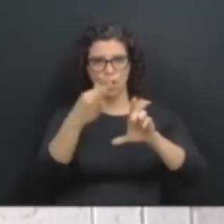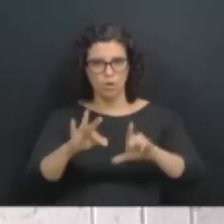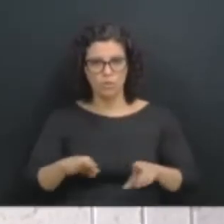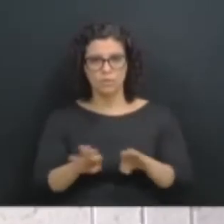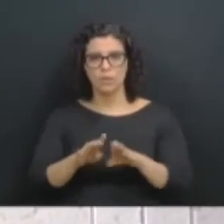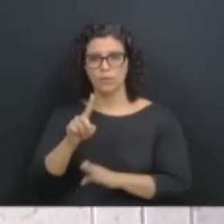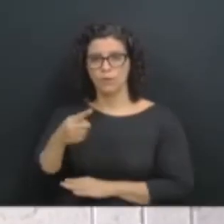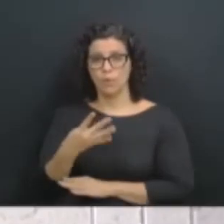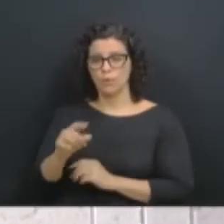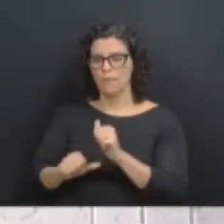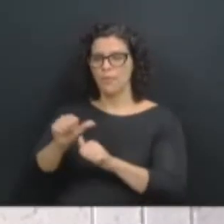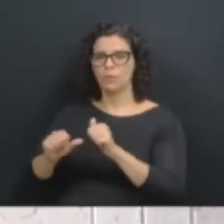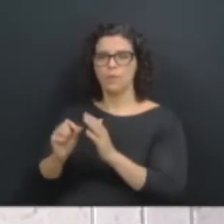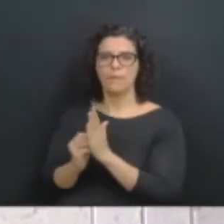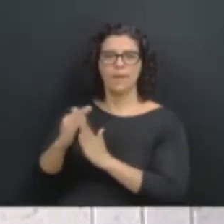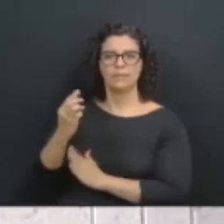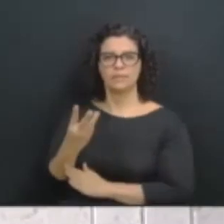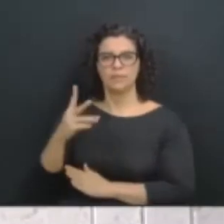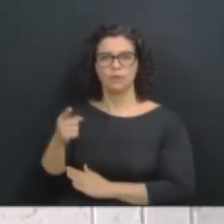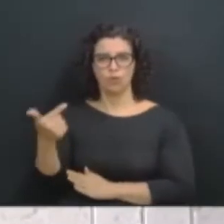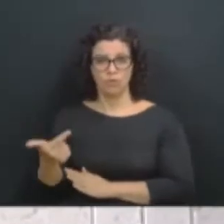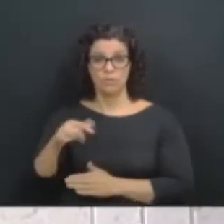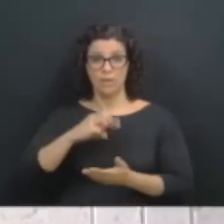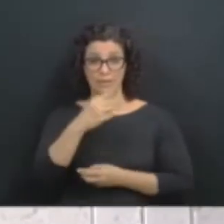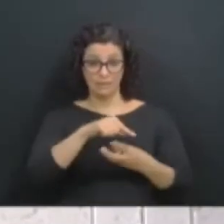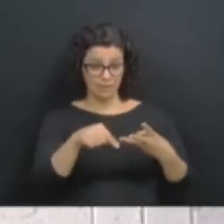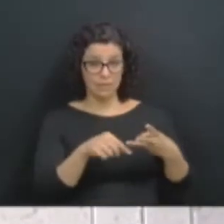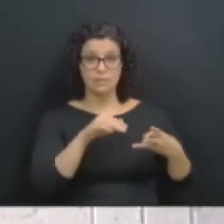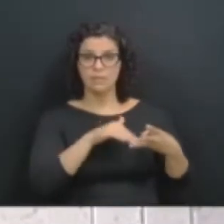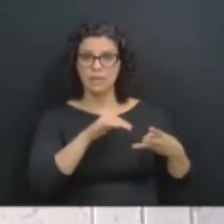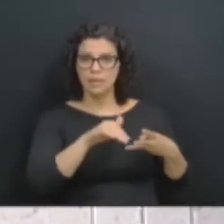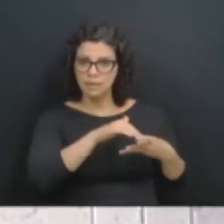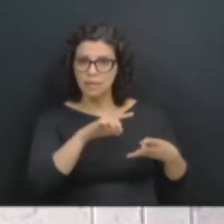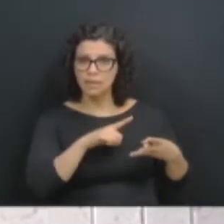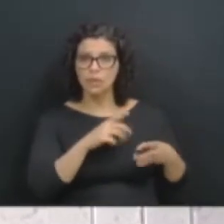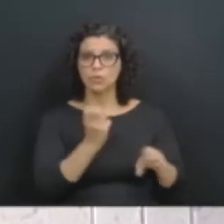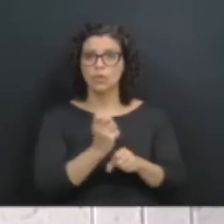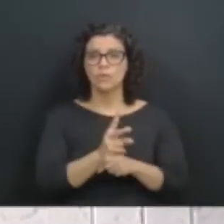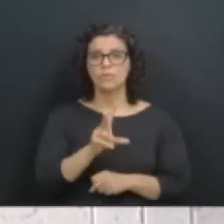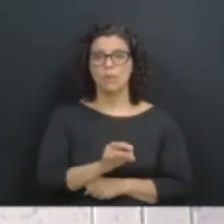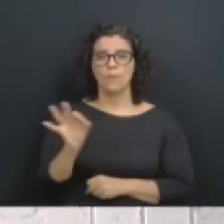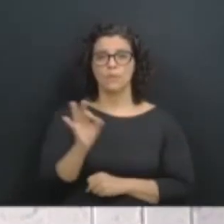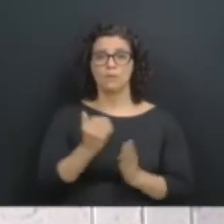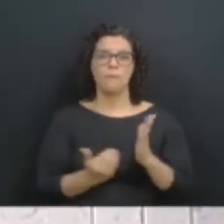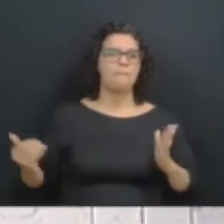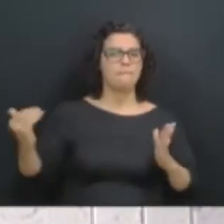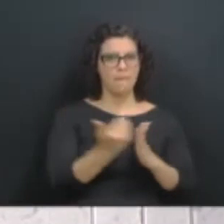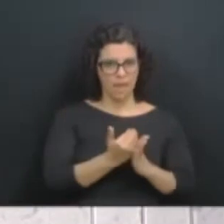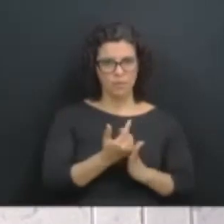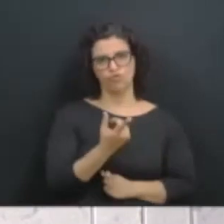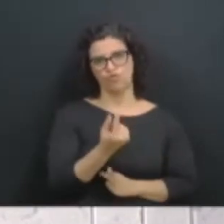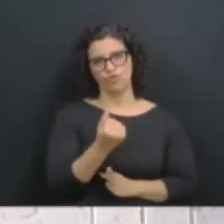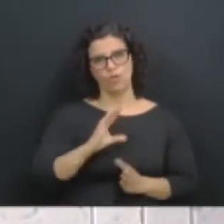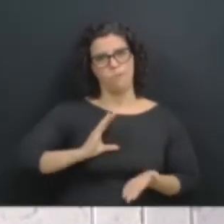para 3,2. Ou seja, essas três secretarias absolveram 50% aproximadamente do